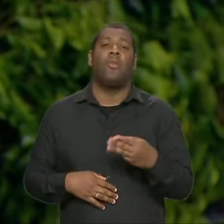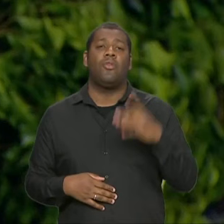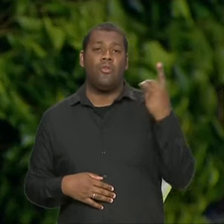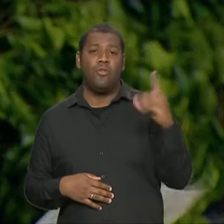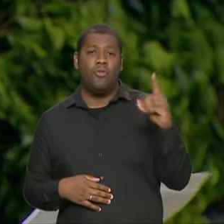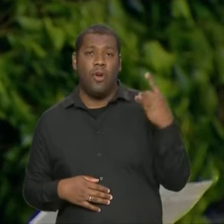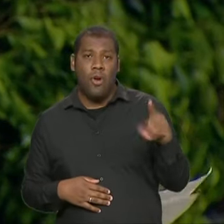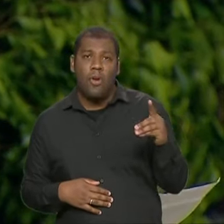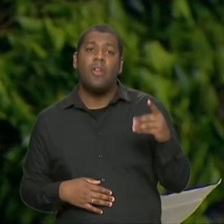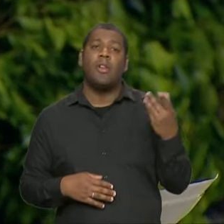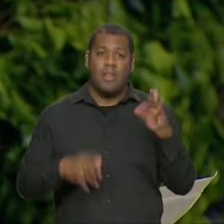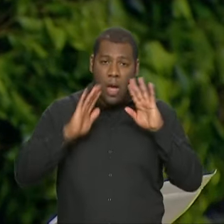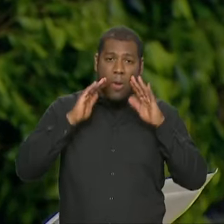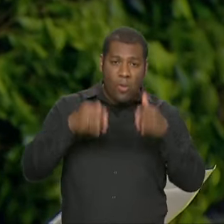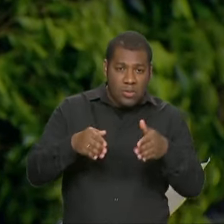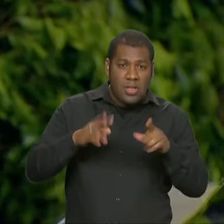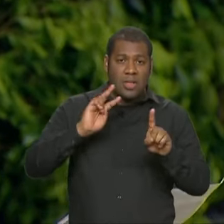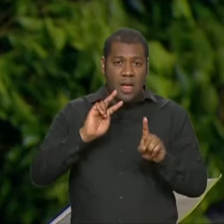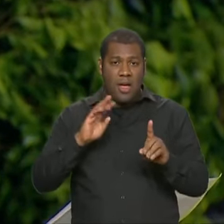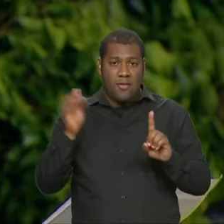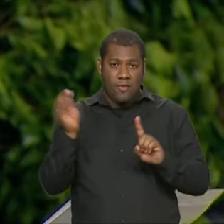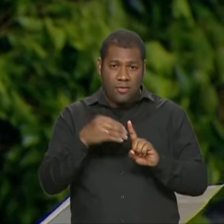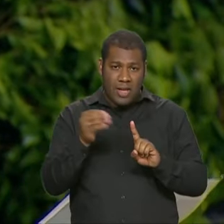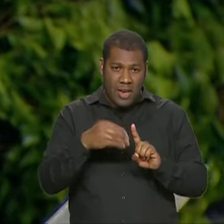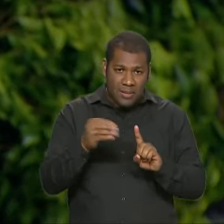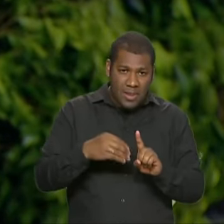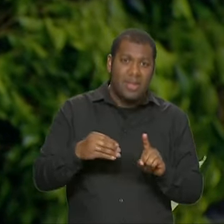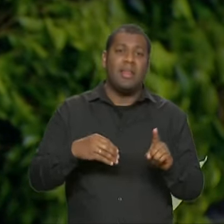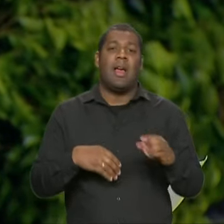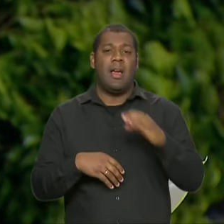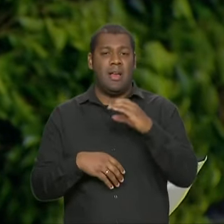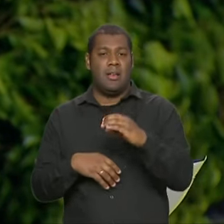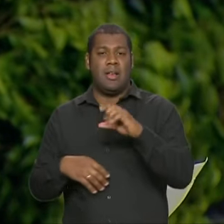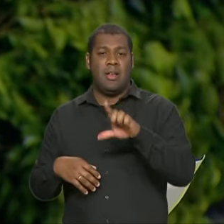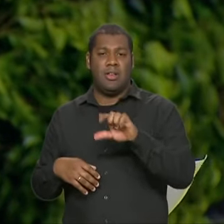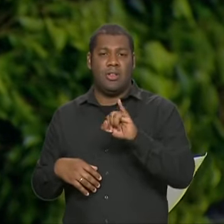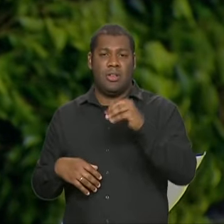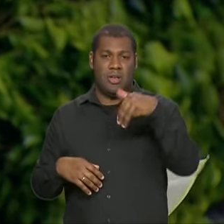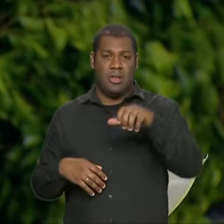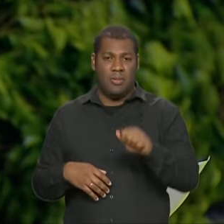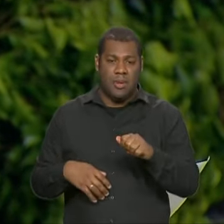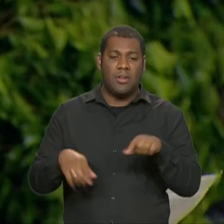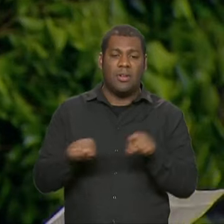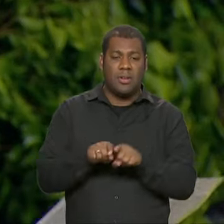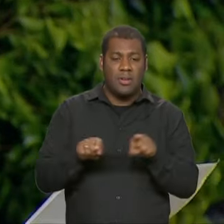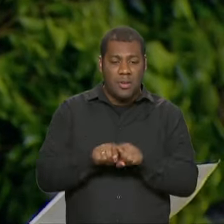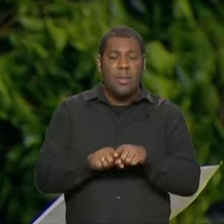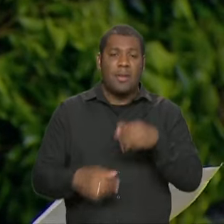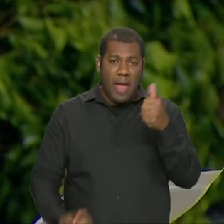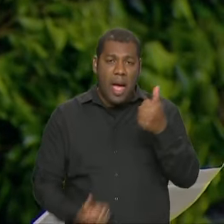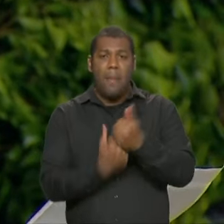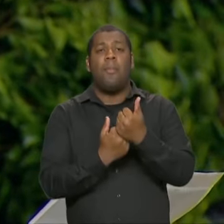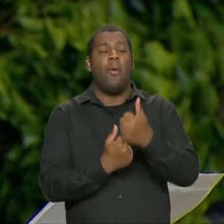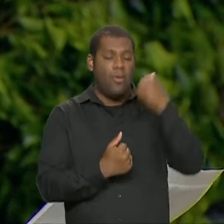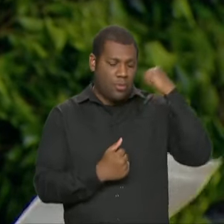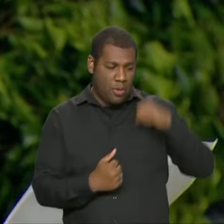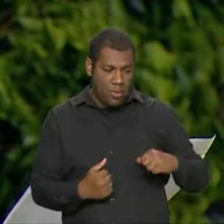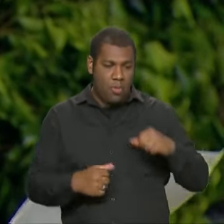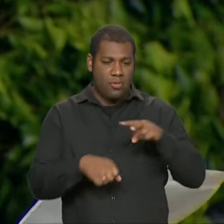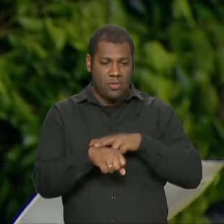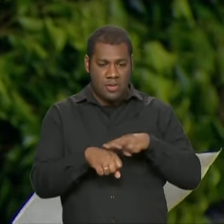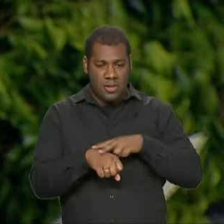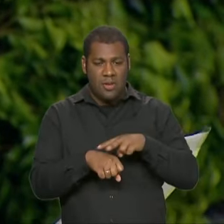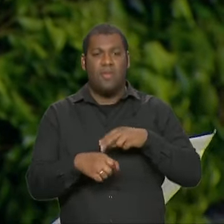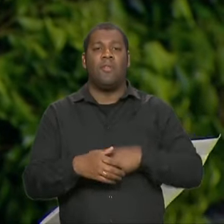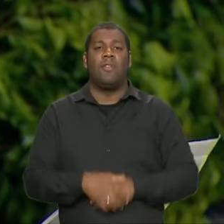vulnerabilidade climática e também com o Fundo Verde para o Clima. Também ampliamos consórcios estratégicos como a